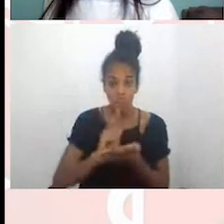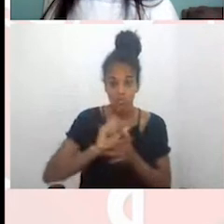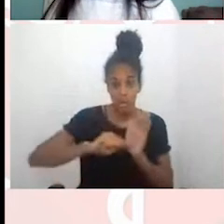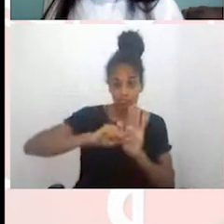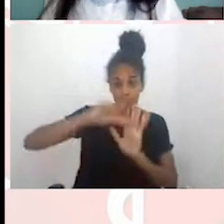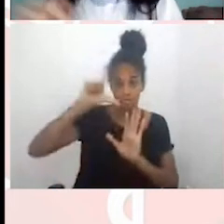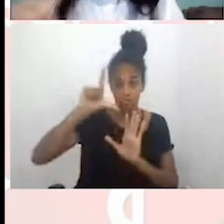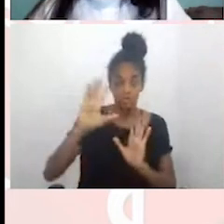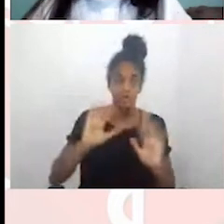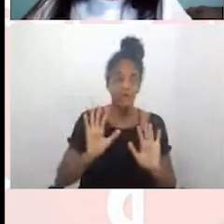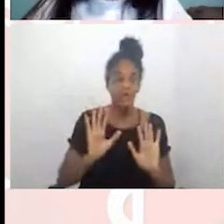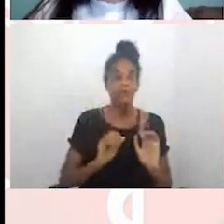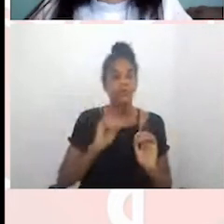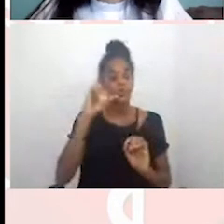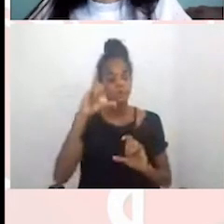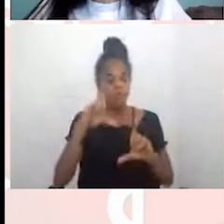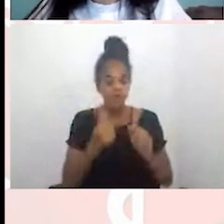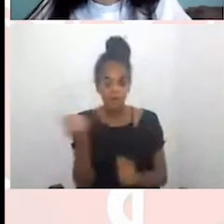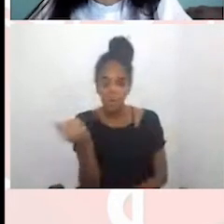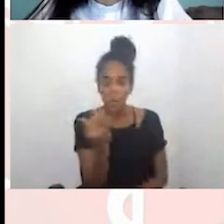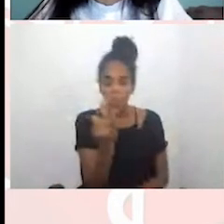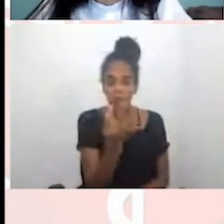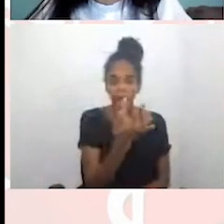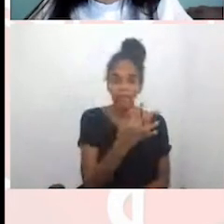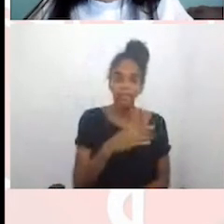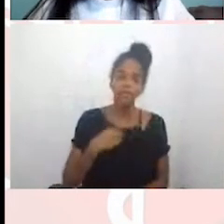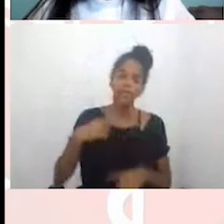se o paciente necessitar, tá certo? Pode passar.